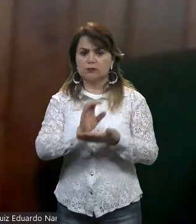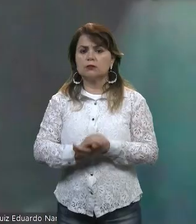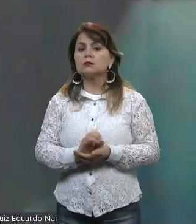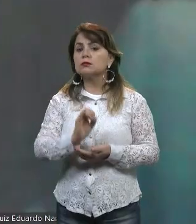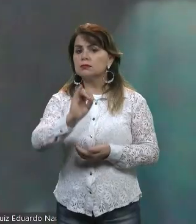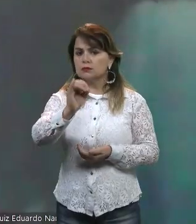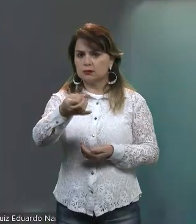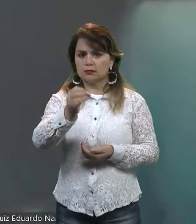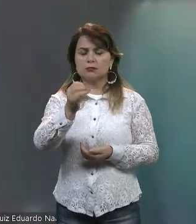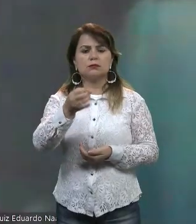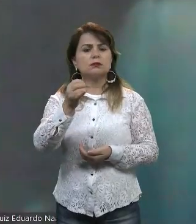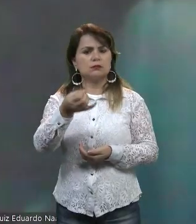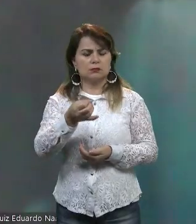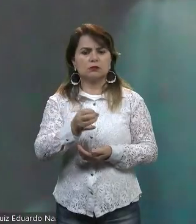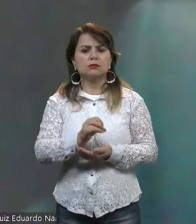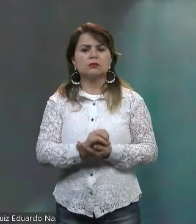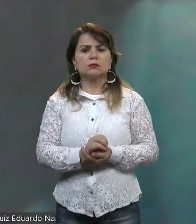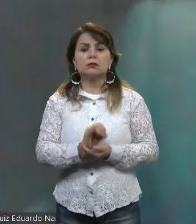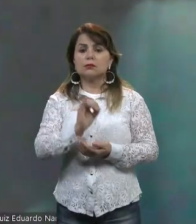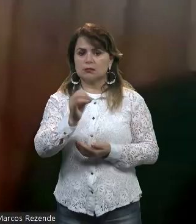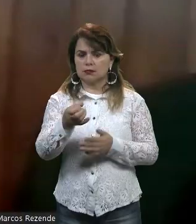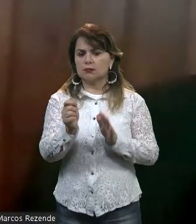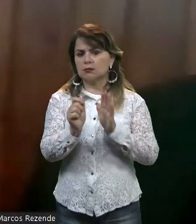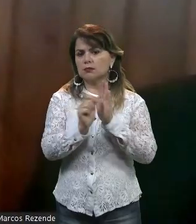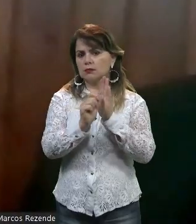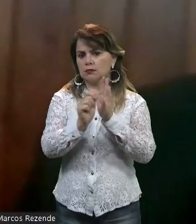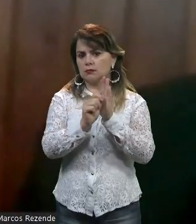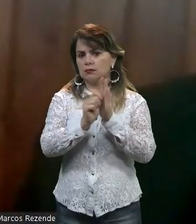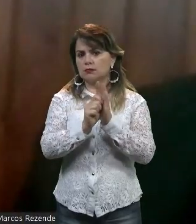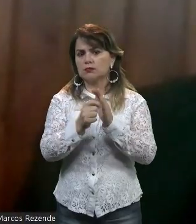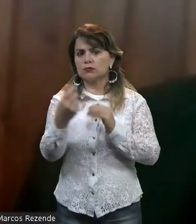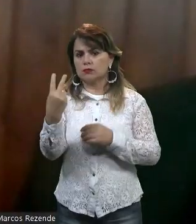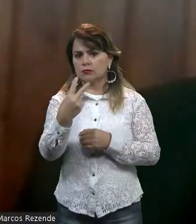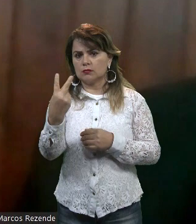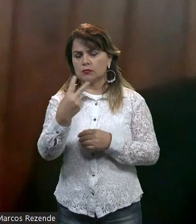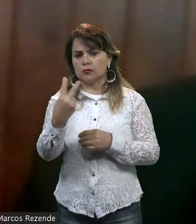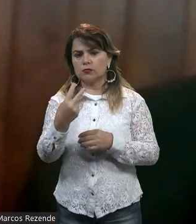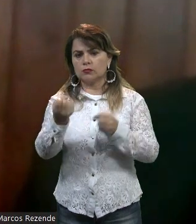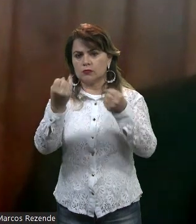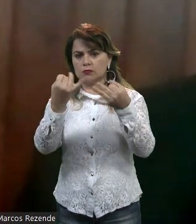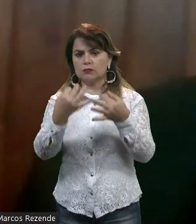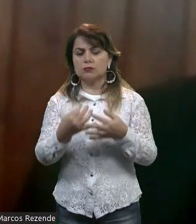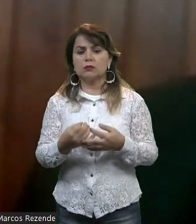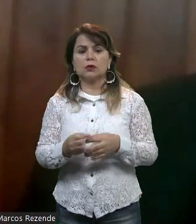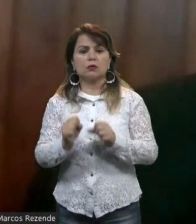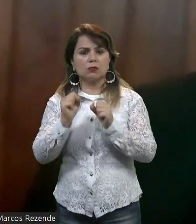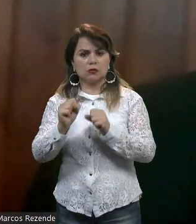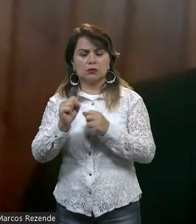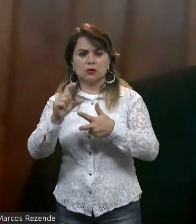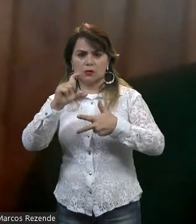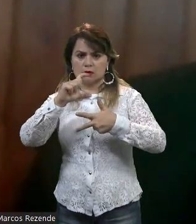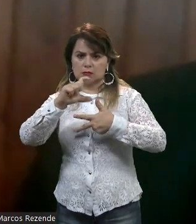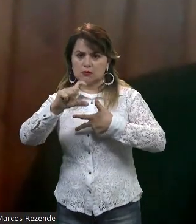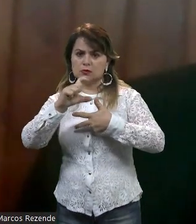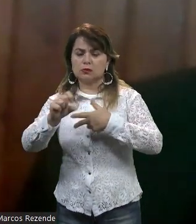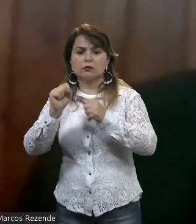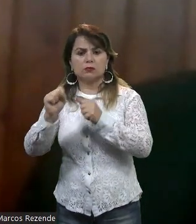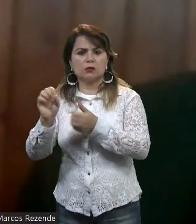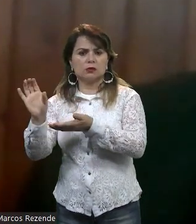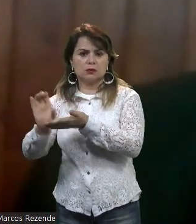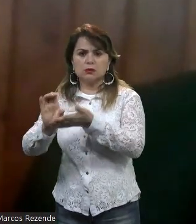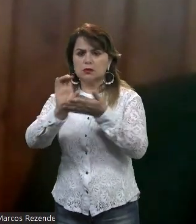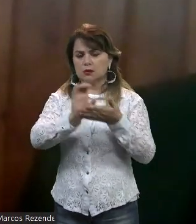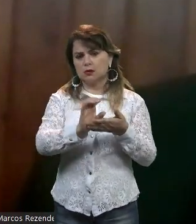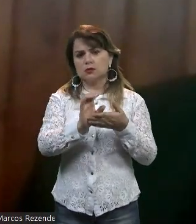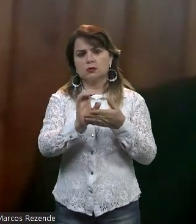Sim, presidente. O artigo 2º diz que fica o Poder Executivo autorizado a abrir um crédito adicional suplementar no